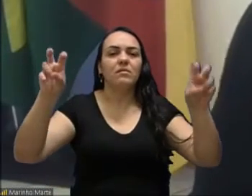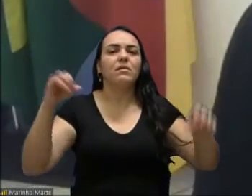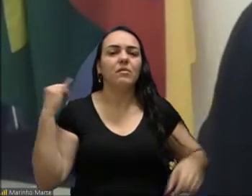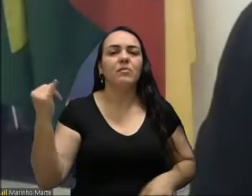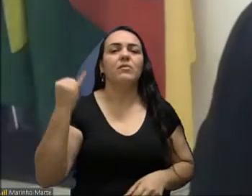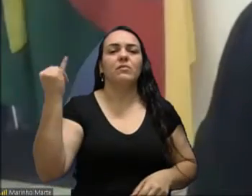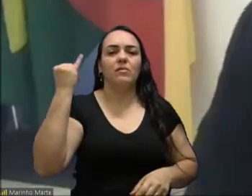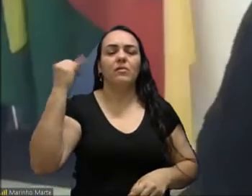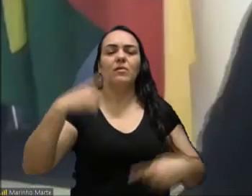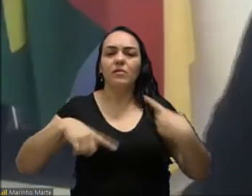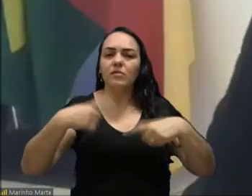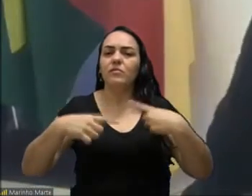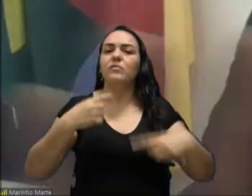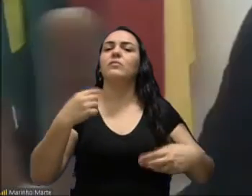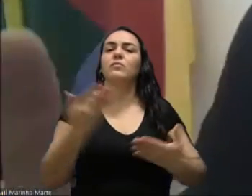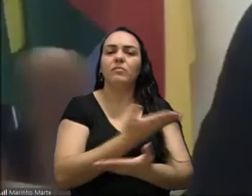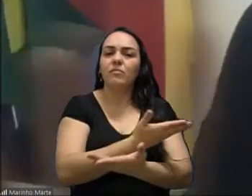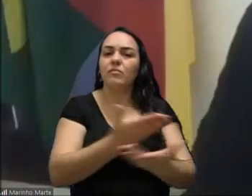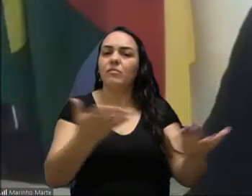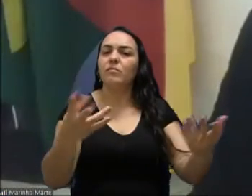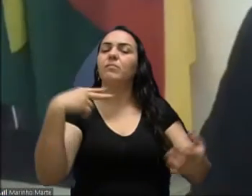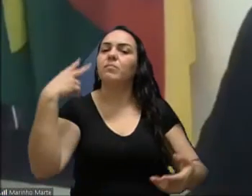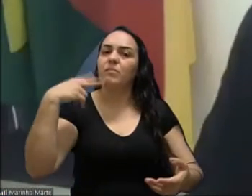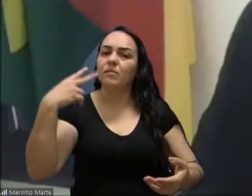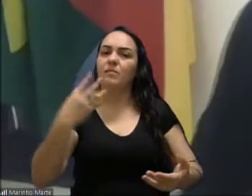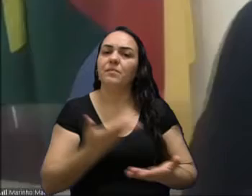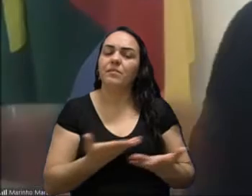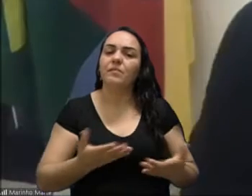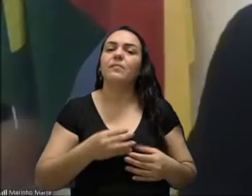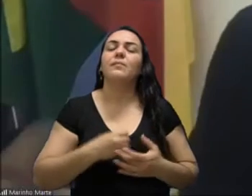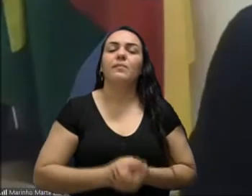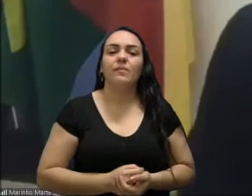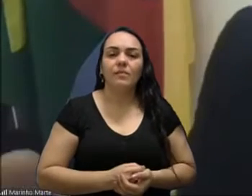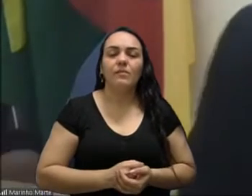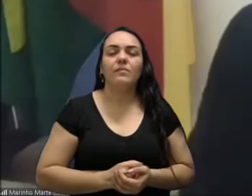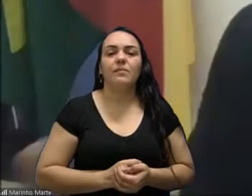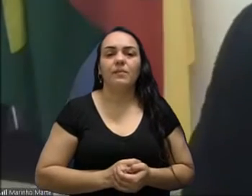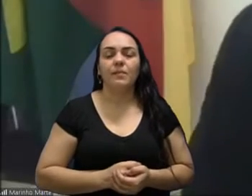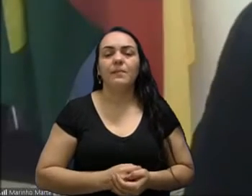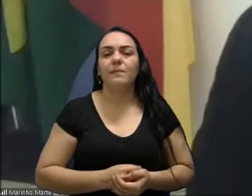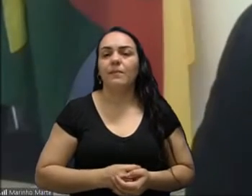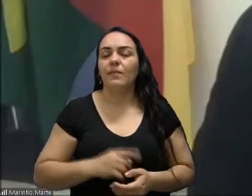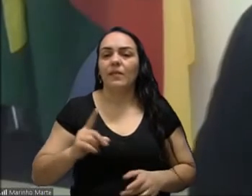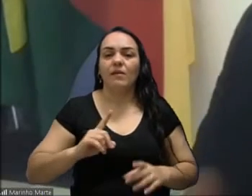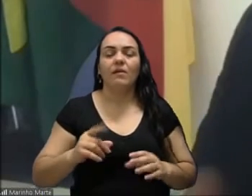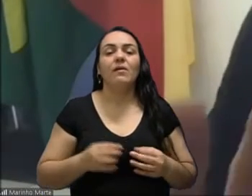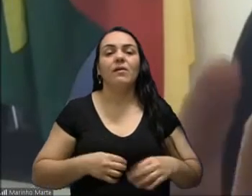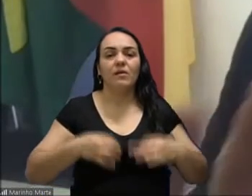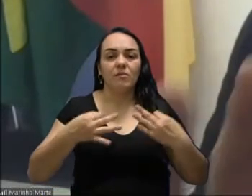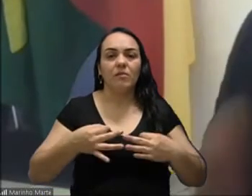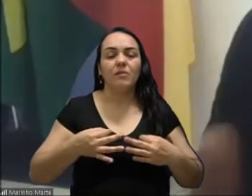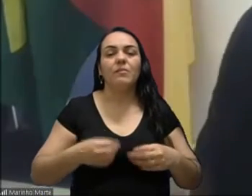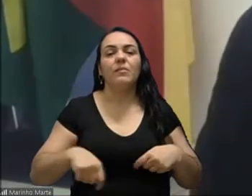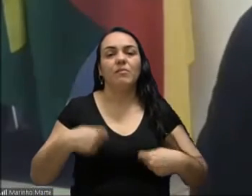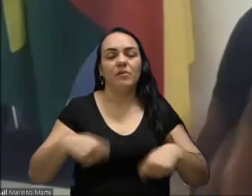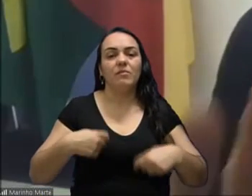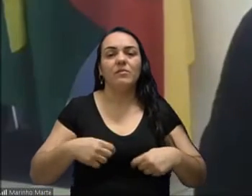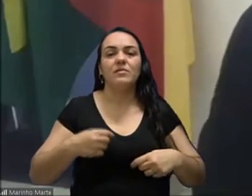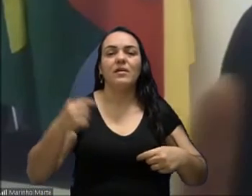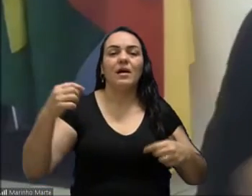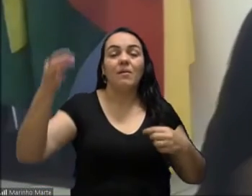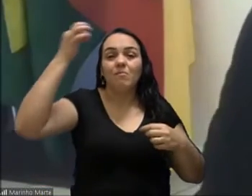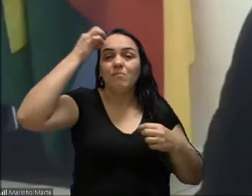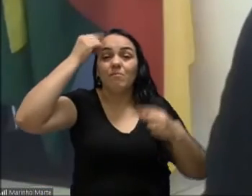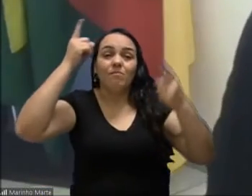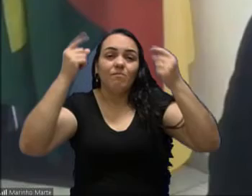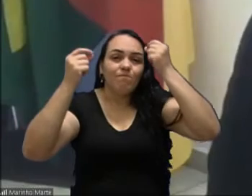discuto com todos os senhores de uma forma e senhoras de uma forma totalmente impessoal é uma discussão de ideias é